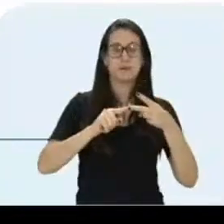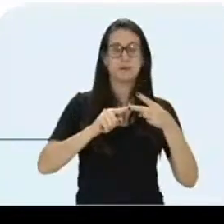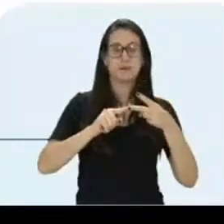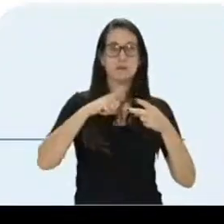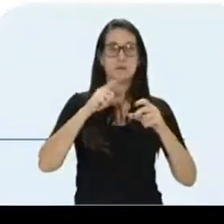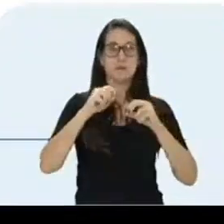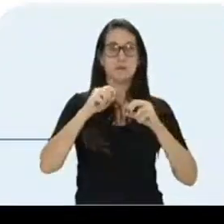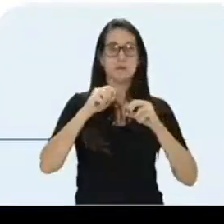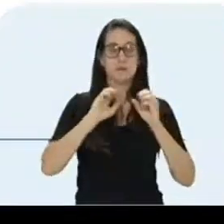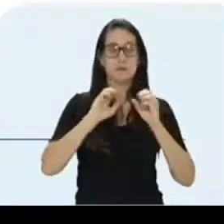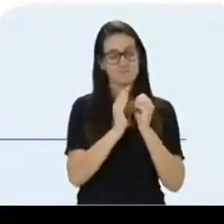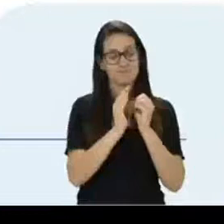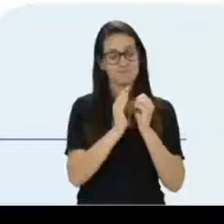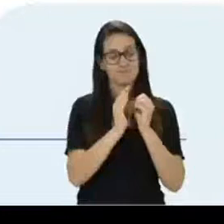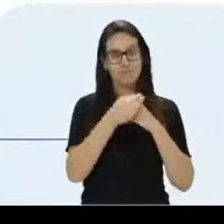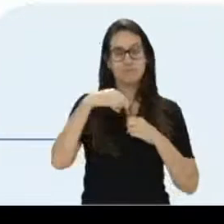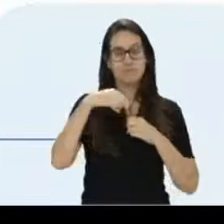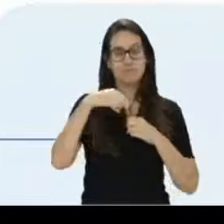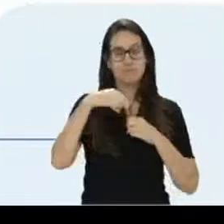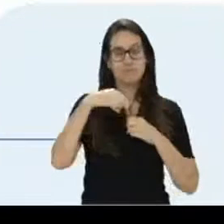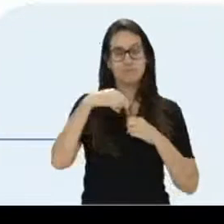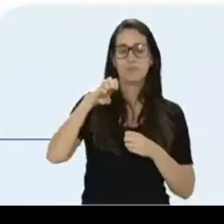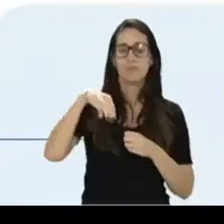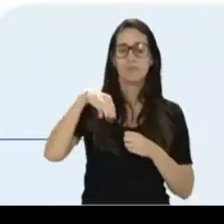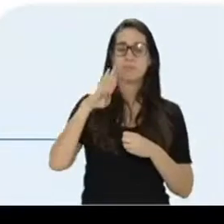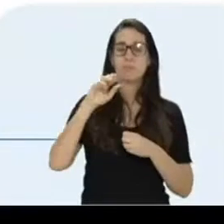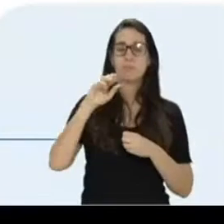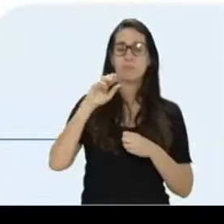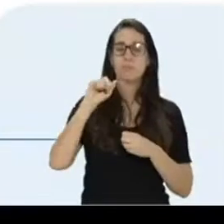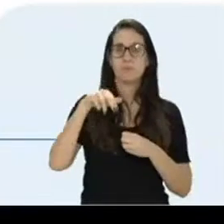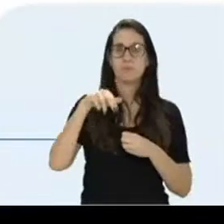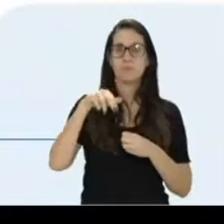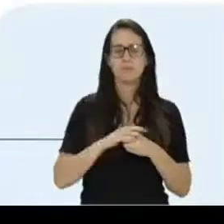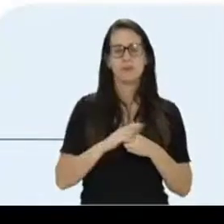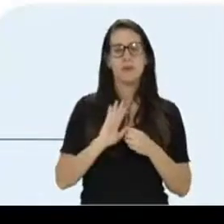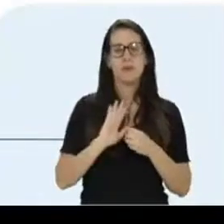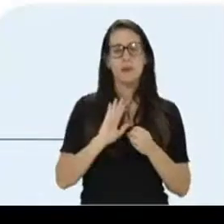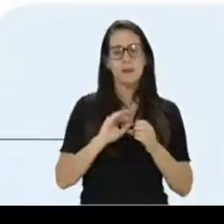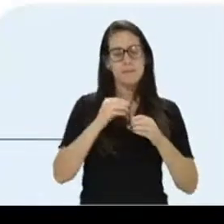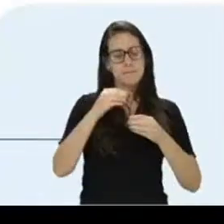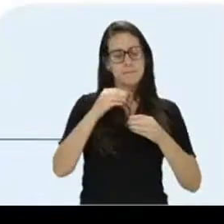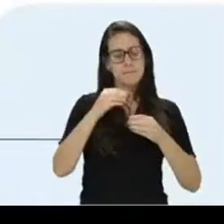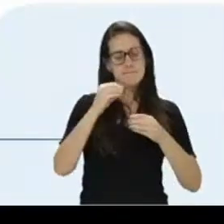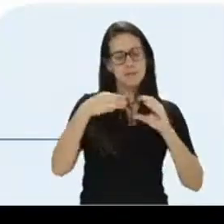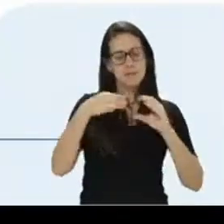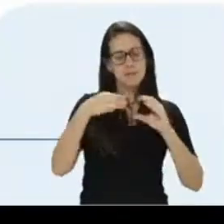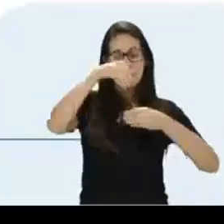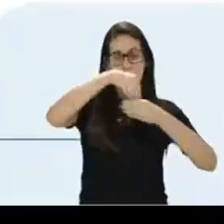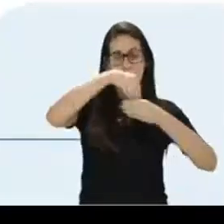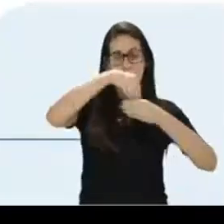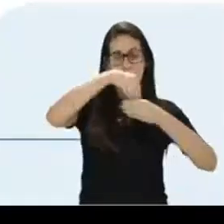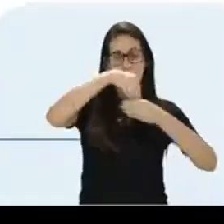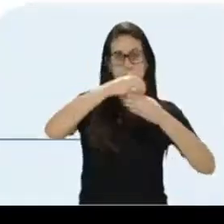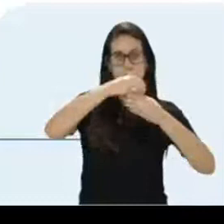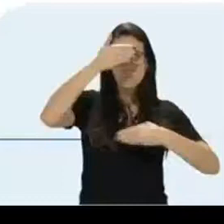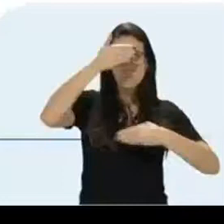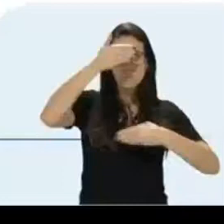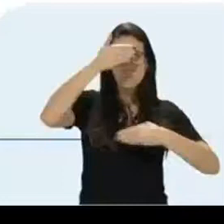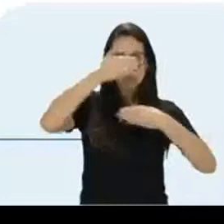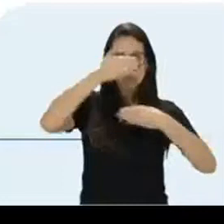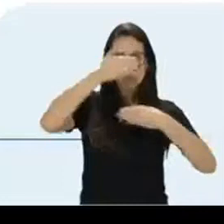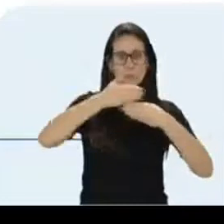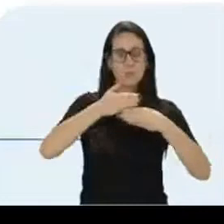ela envolve a membrana plasmática. E quais são as diferenças entre as paredes celulares das células